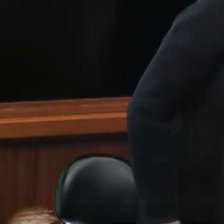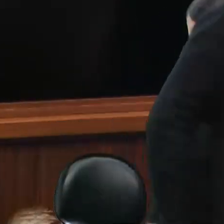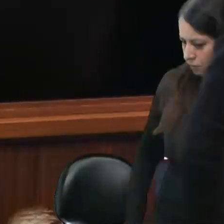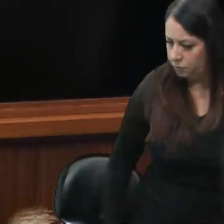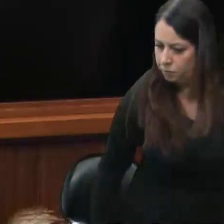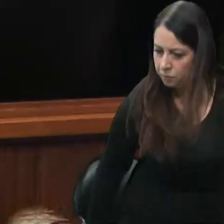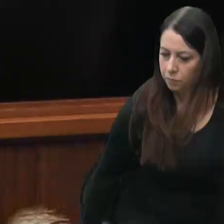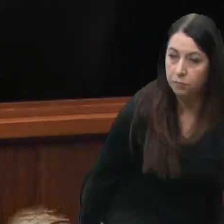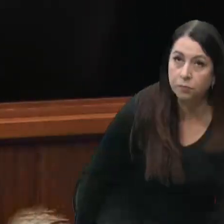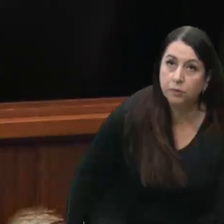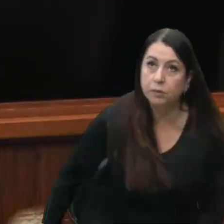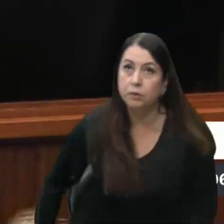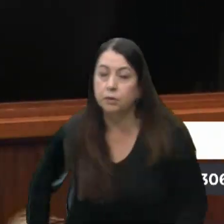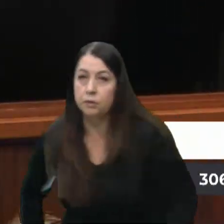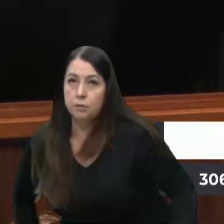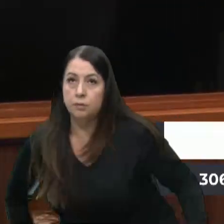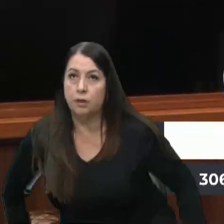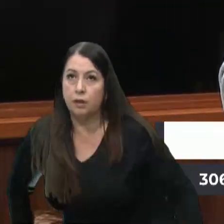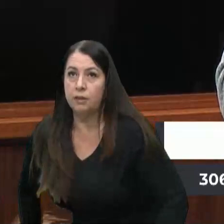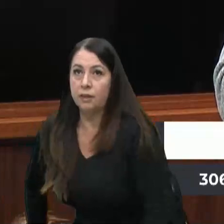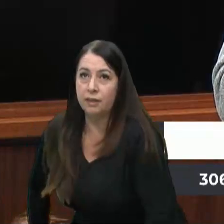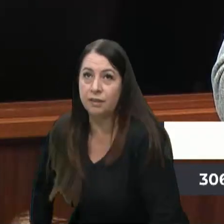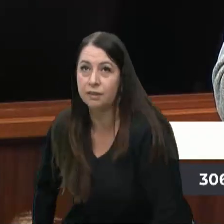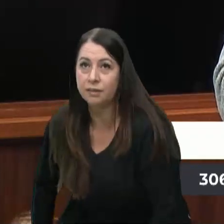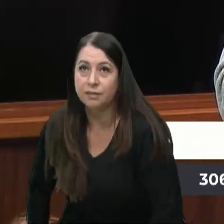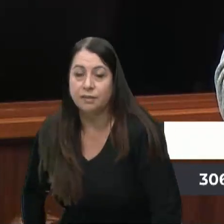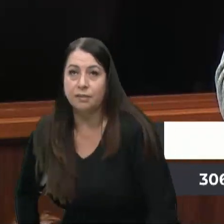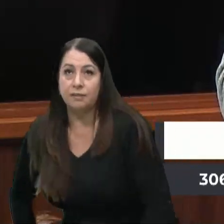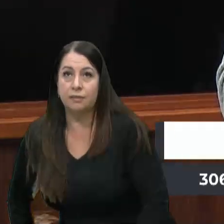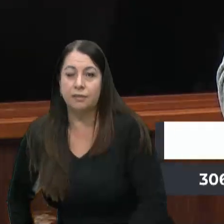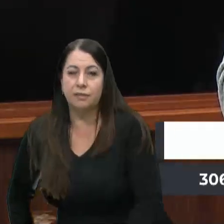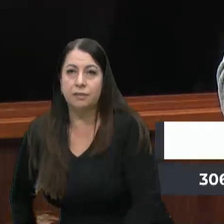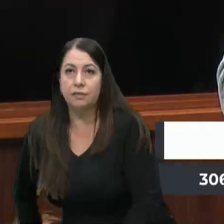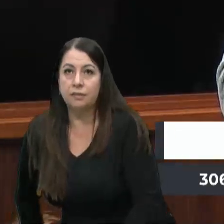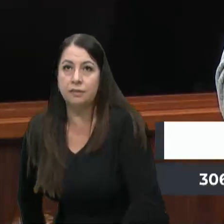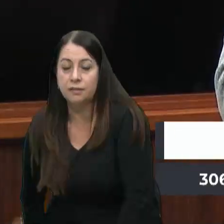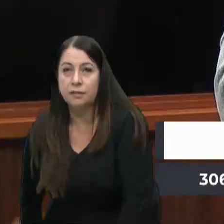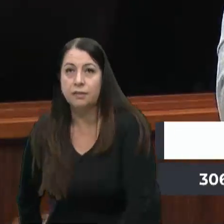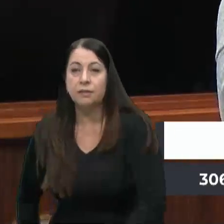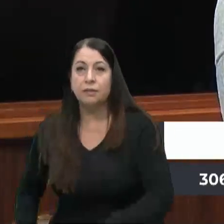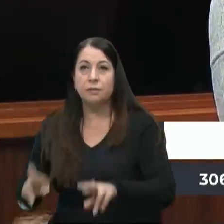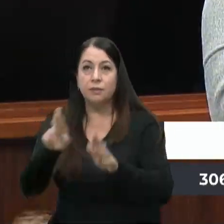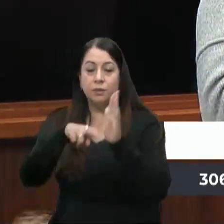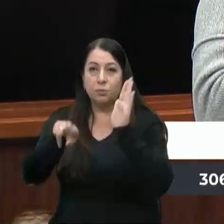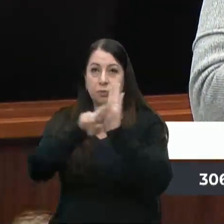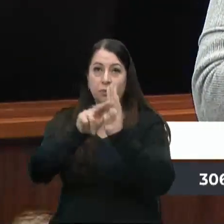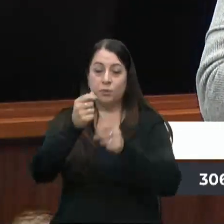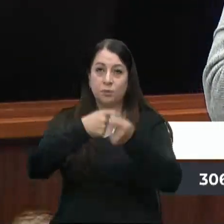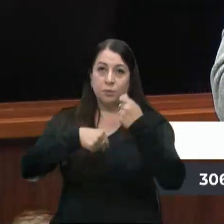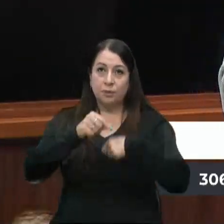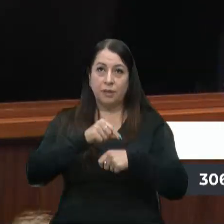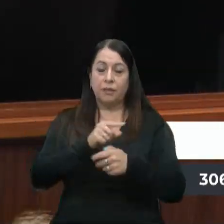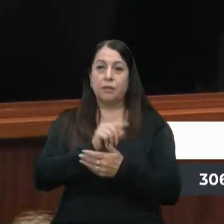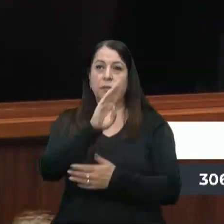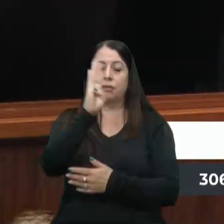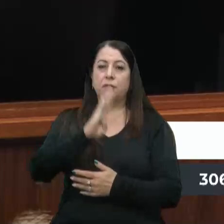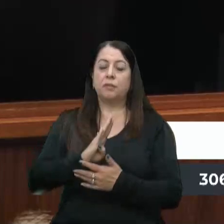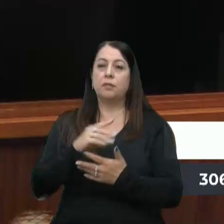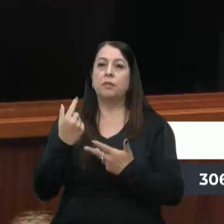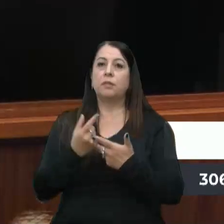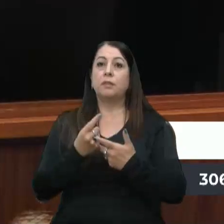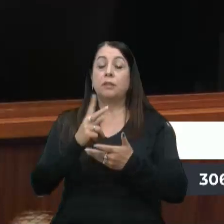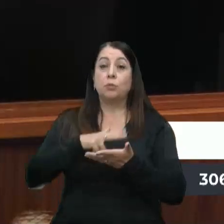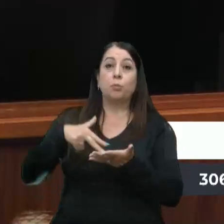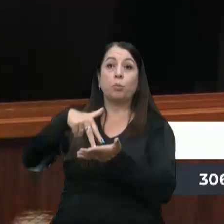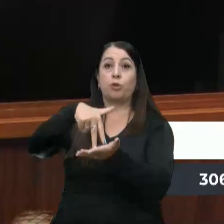precisamos recuperar a economia do nosso Brasil precisamos recuperar o